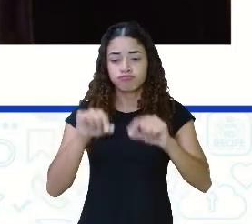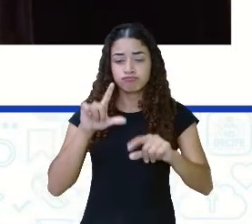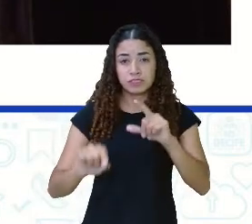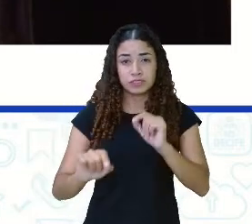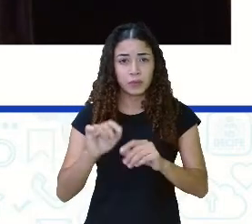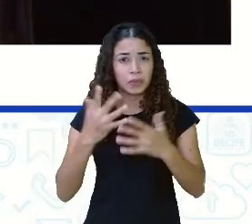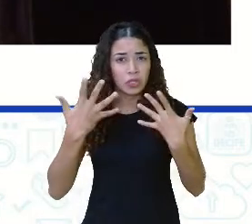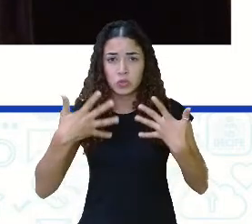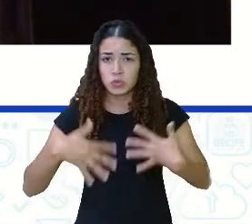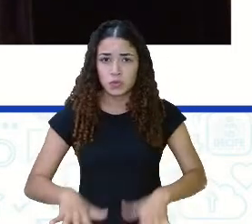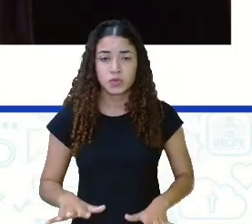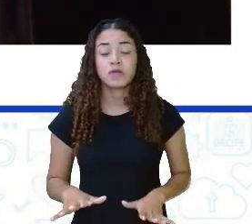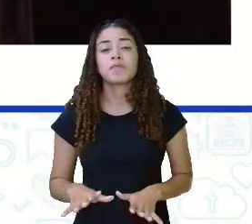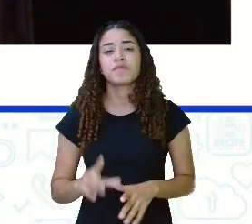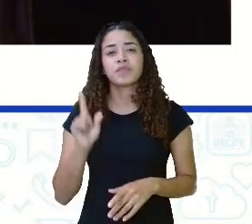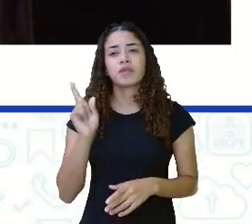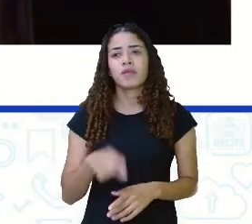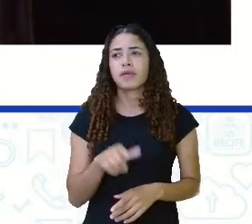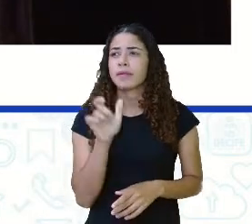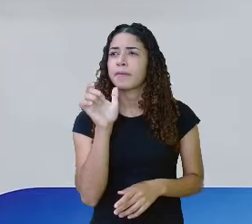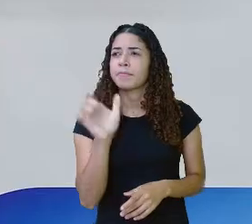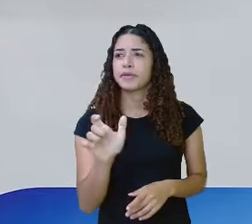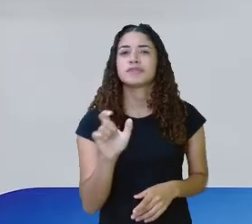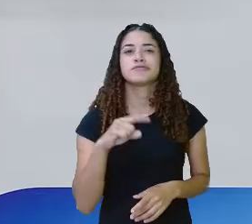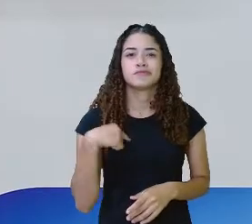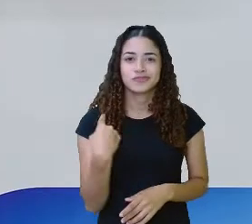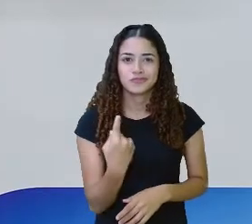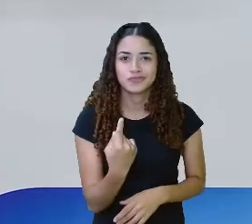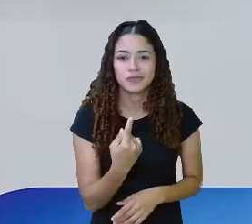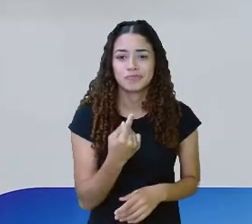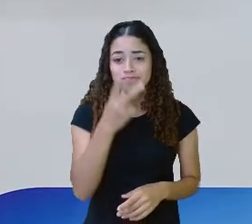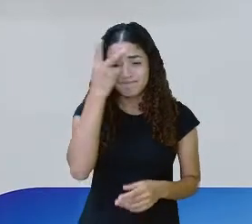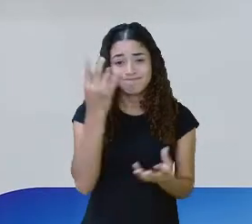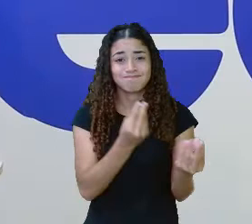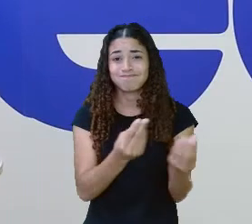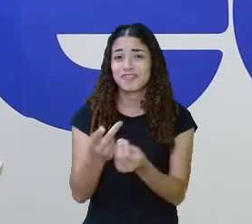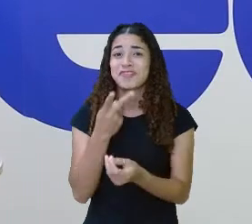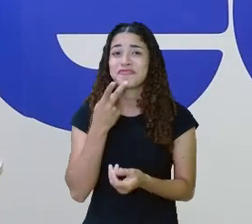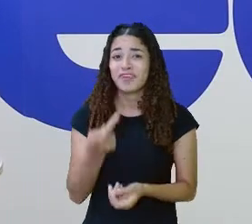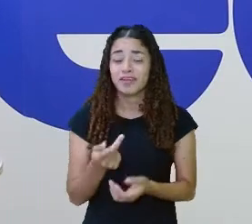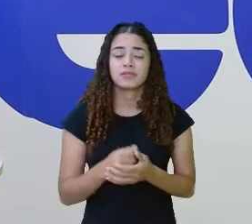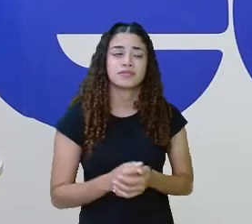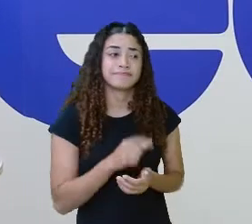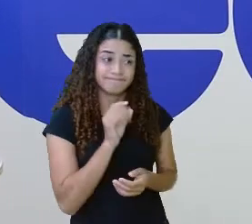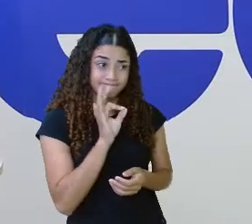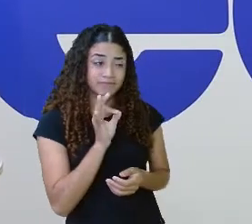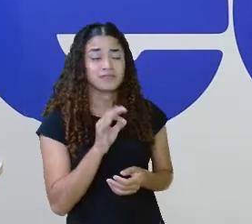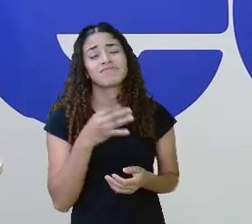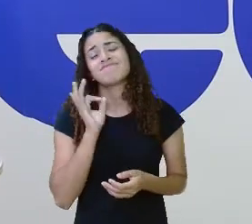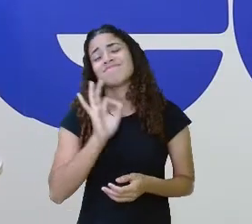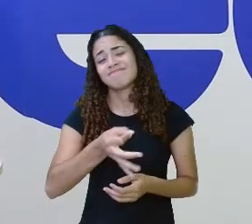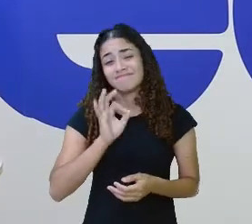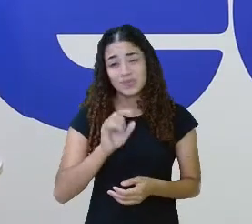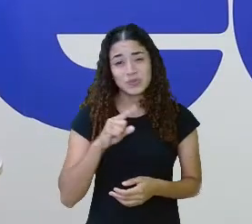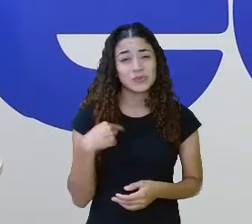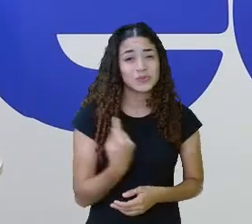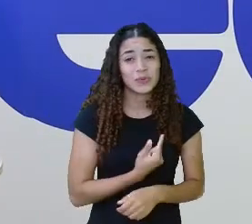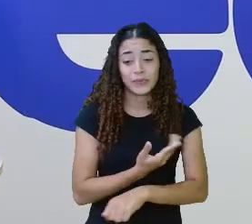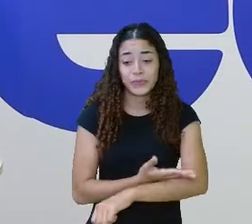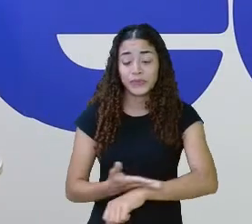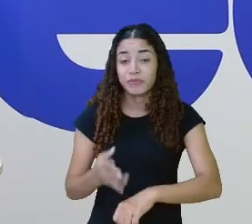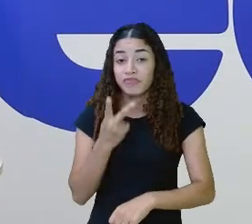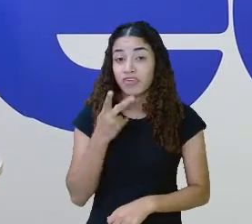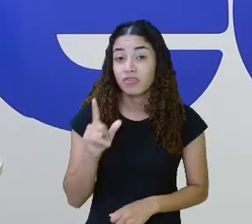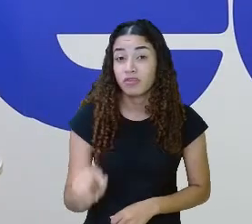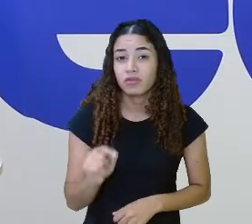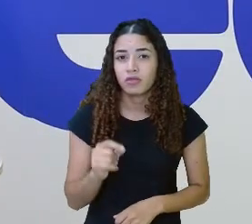natural, eu acho que é uma expressão que muita gente fala, né, professora Isabel? Com certeza, Carol. A gente costuma até dizer, né? Que a